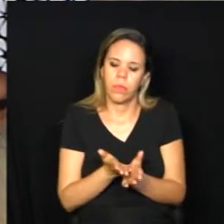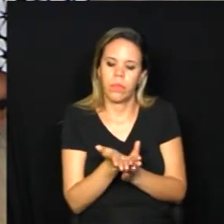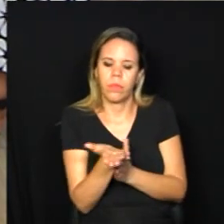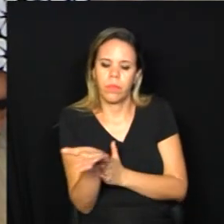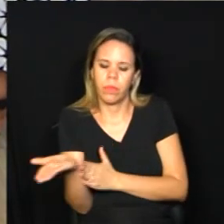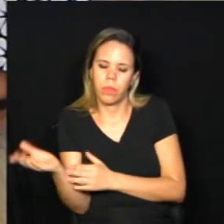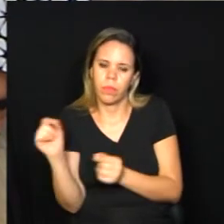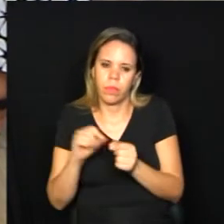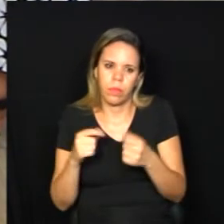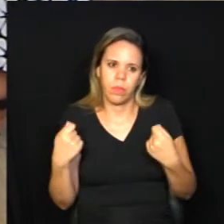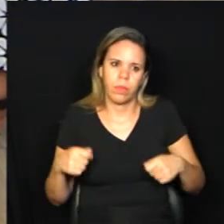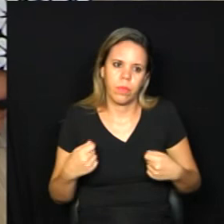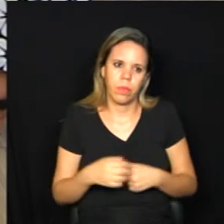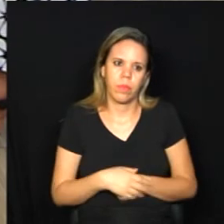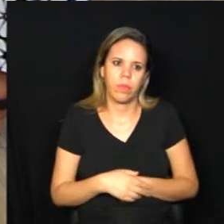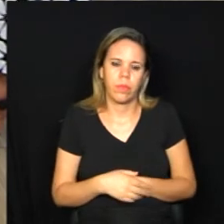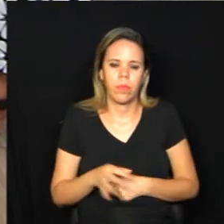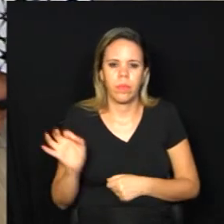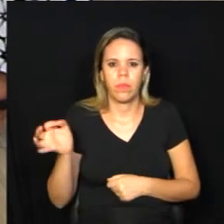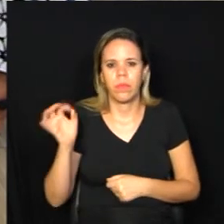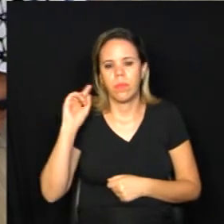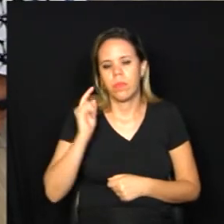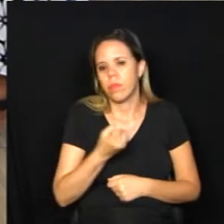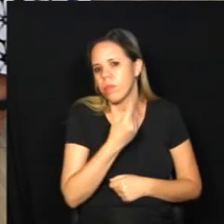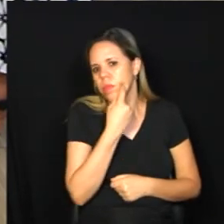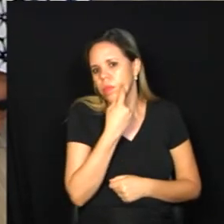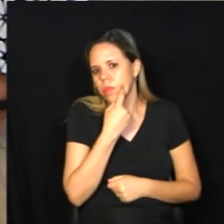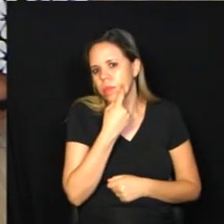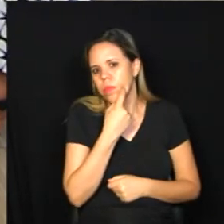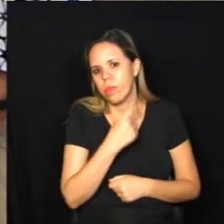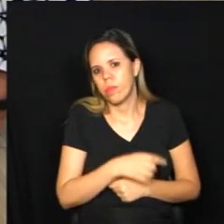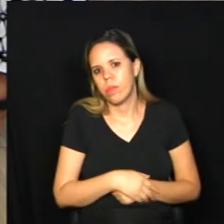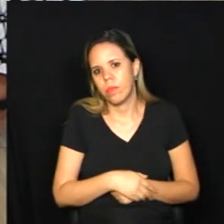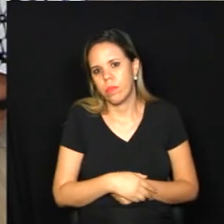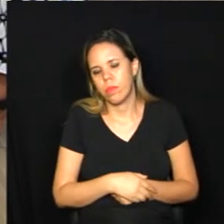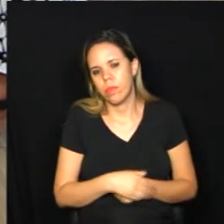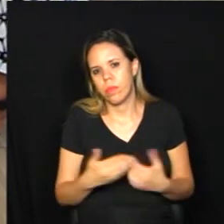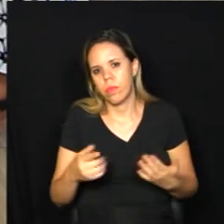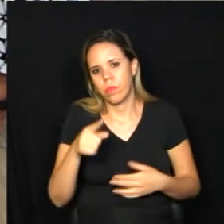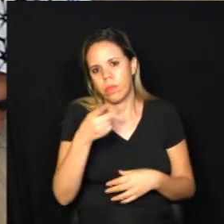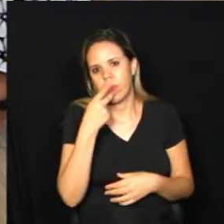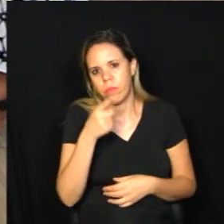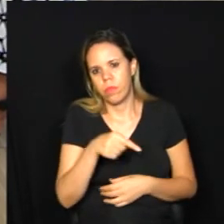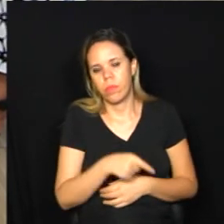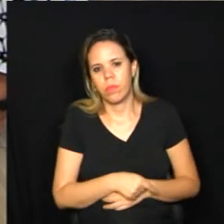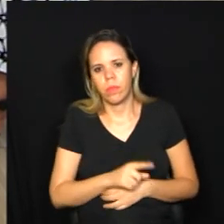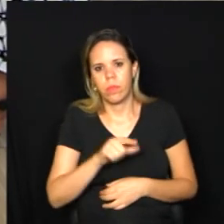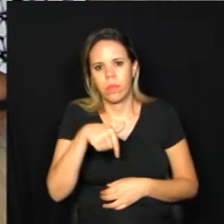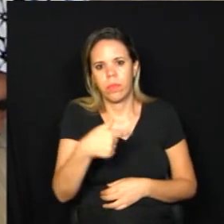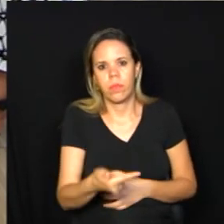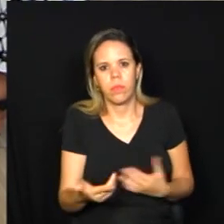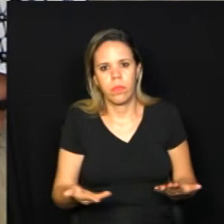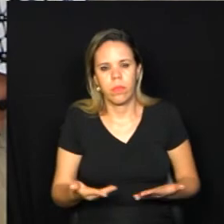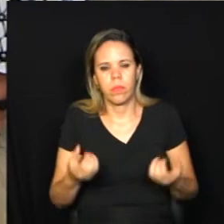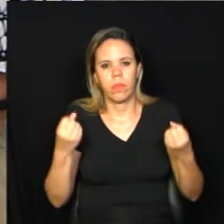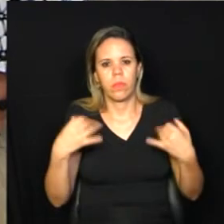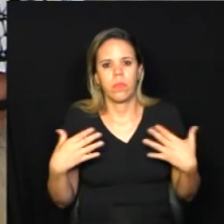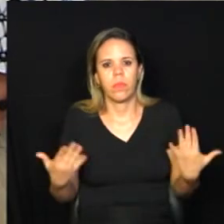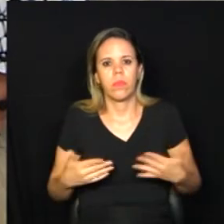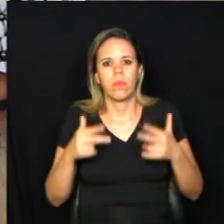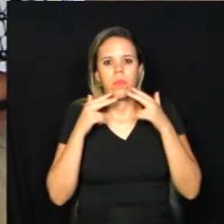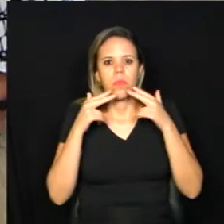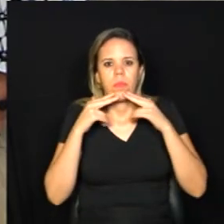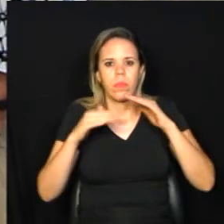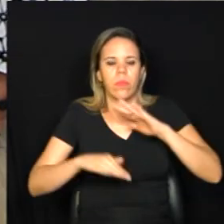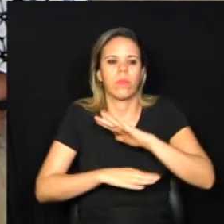serão necessários. Certo, Mirna Abreu? Certo, Gabriel. Agora você quer falar daqui a pouquinho ou já quer que eu conte agora as notícias